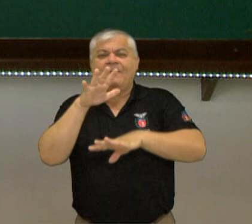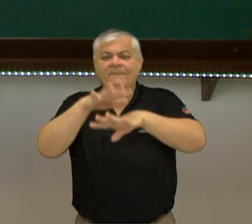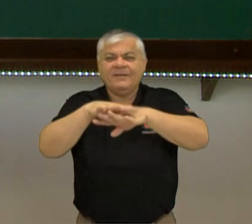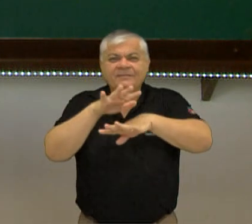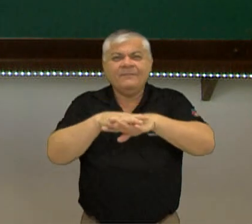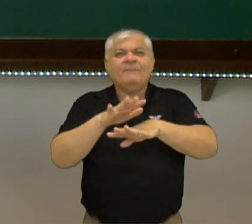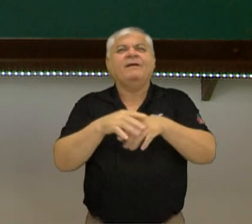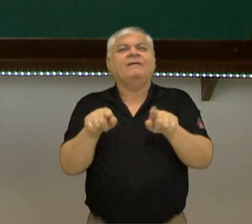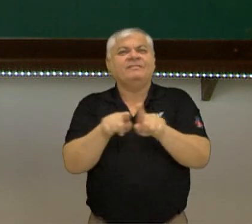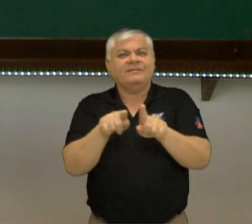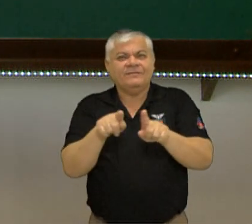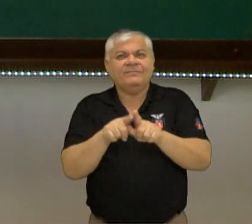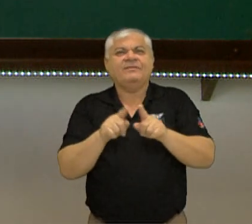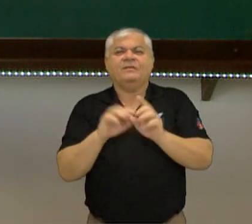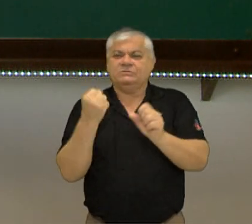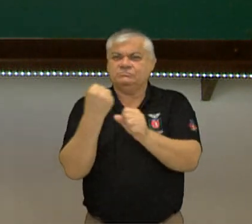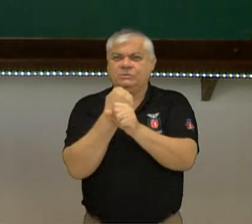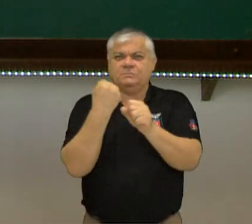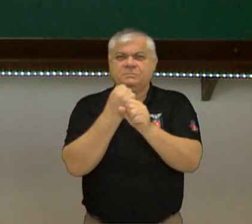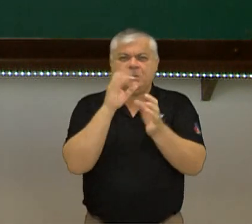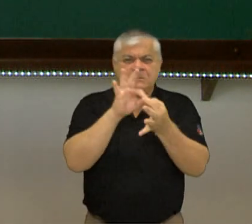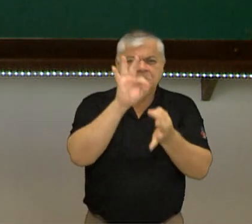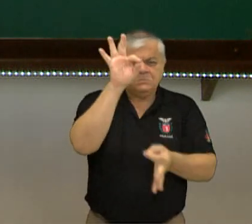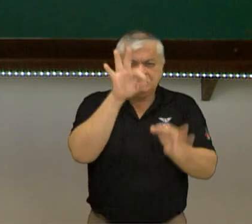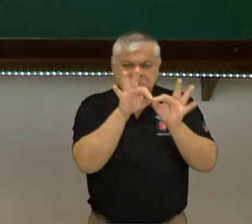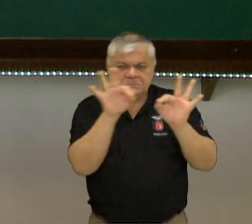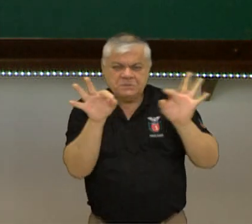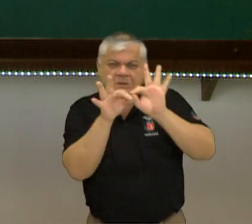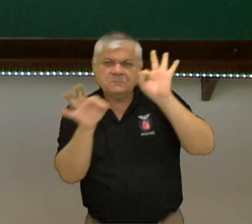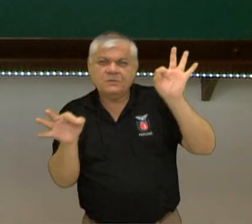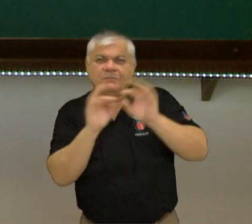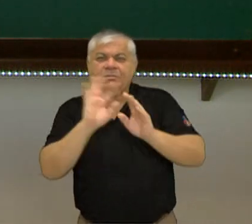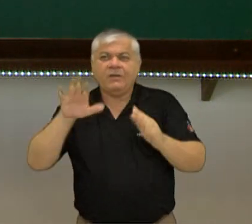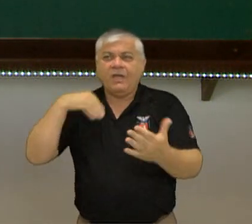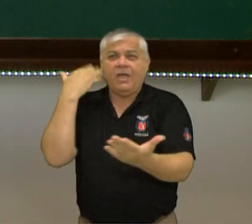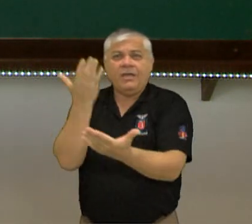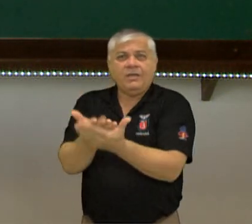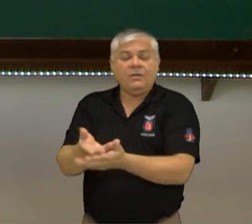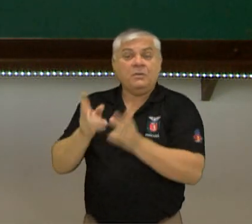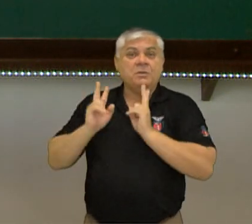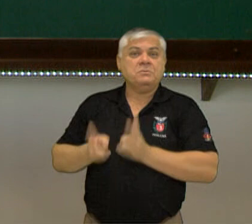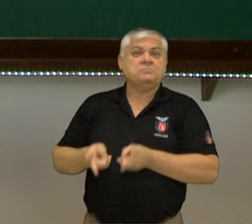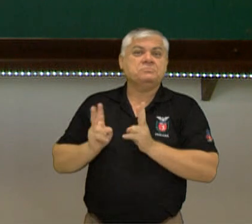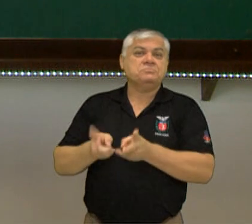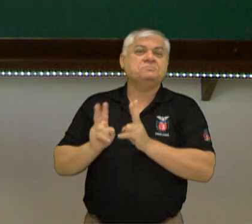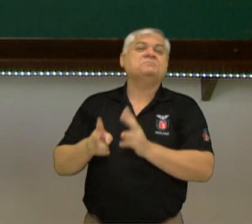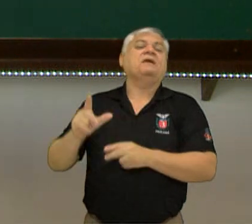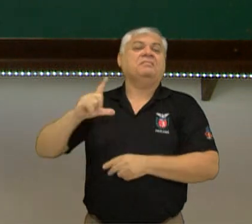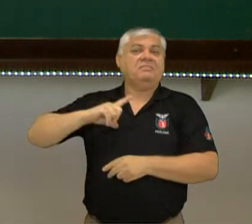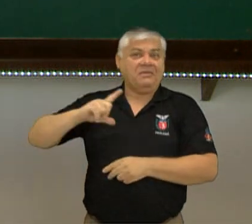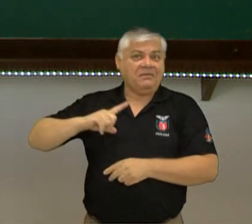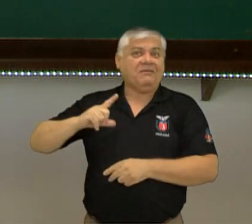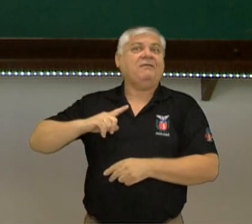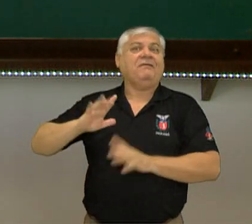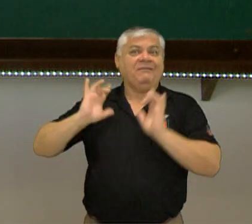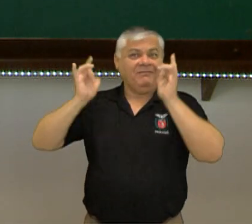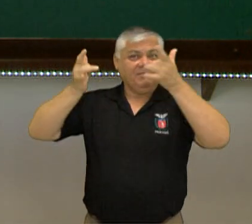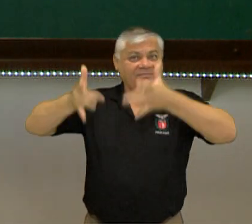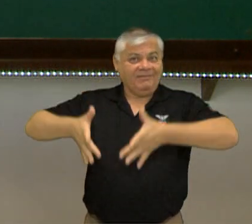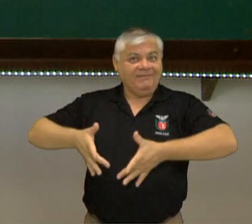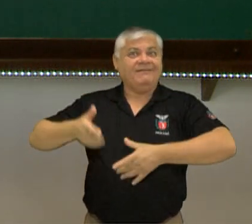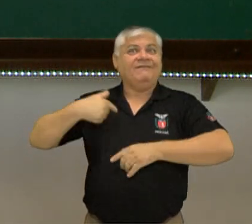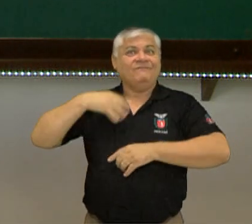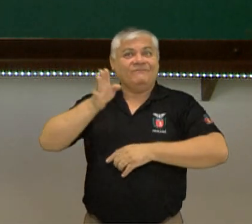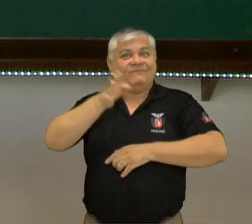na construção dessas obras que existem até os dias de hoje, formando esses sítios arqueológicos que existem